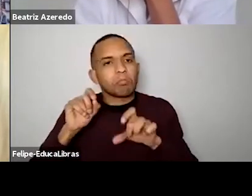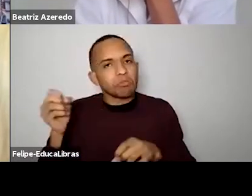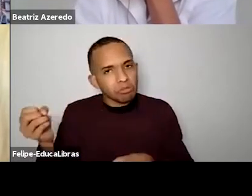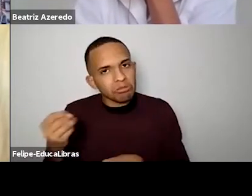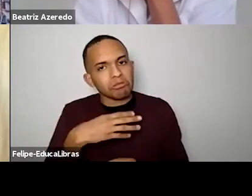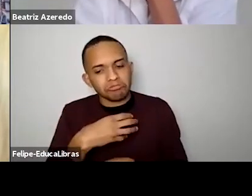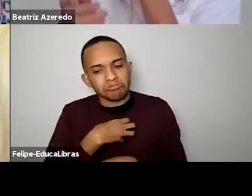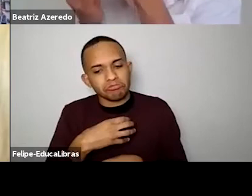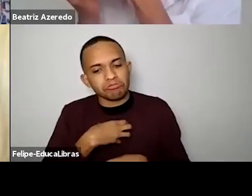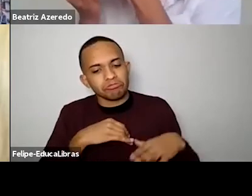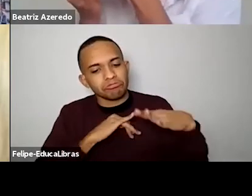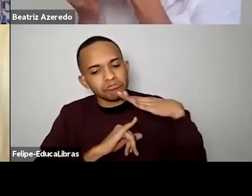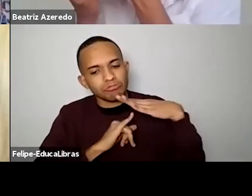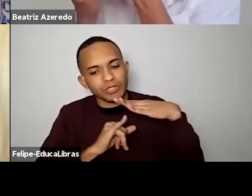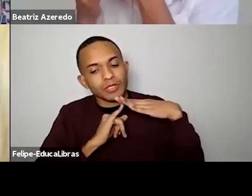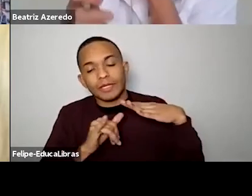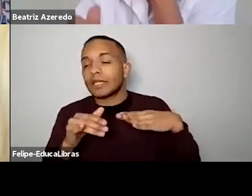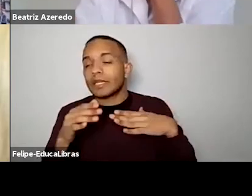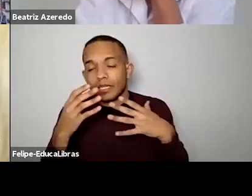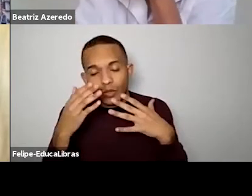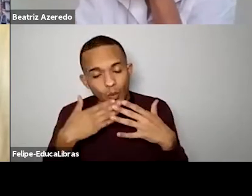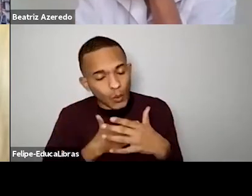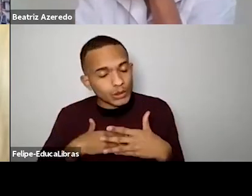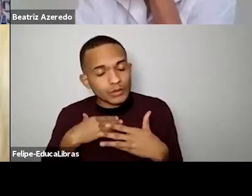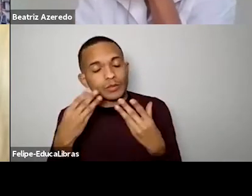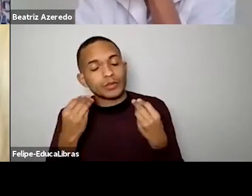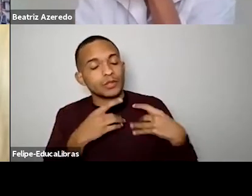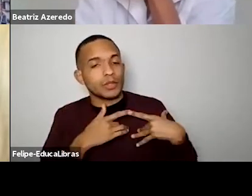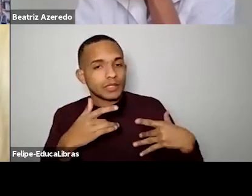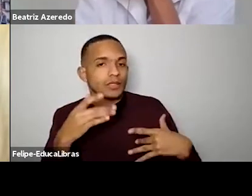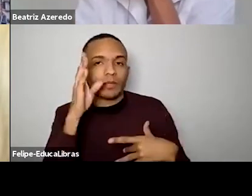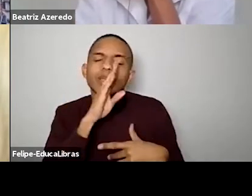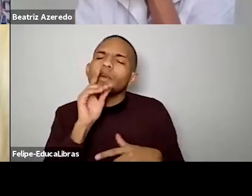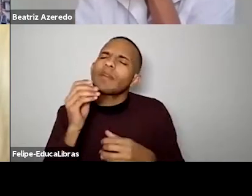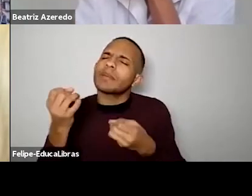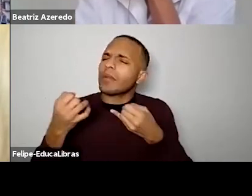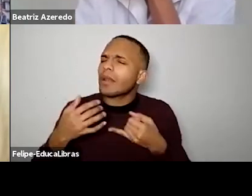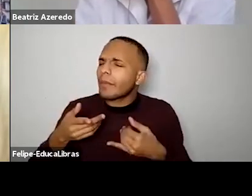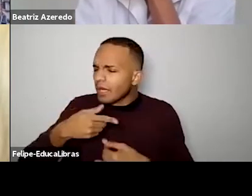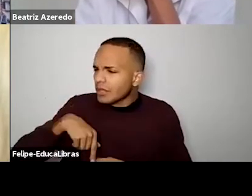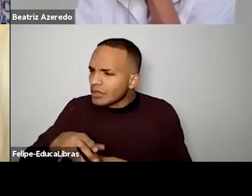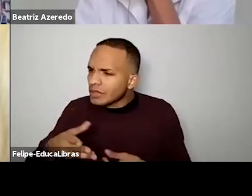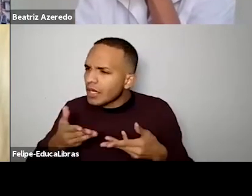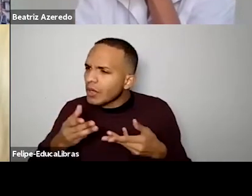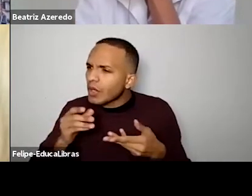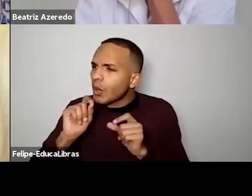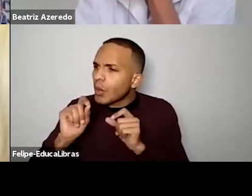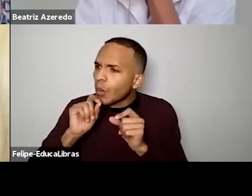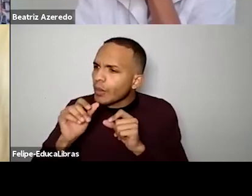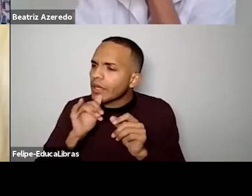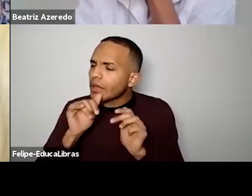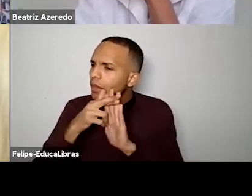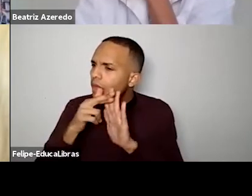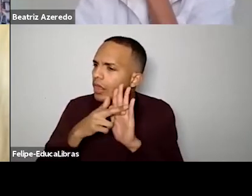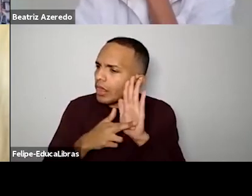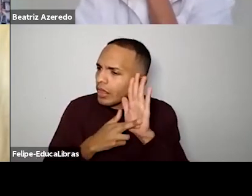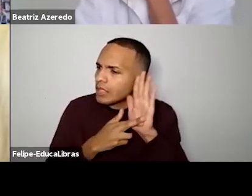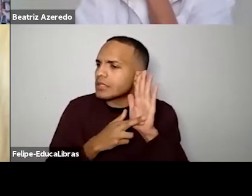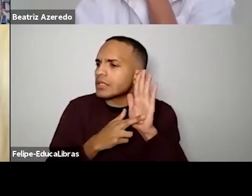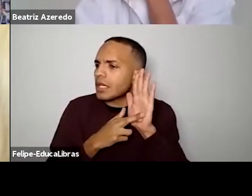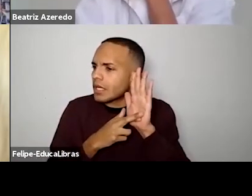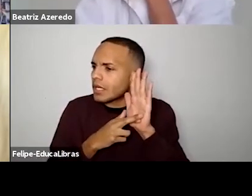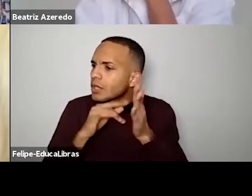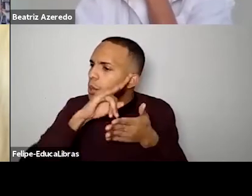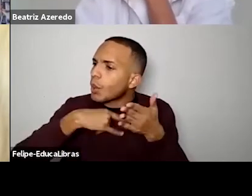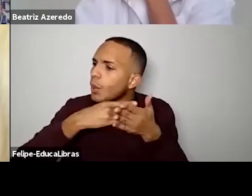que apoiam a cultura de doação no Brasil. Conta pra gente, Roberta, o que esse documento de diretrizes traz para você? O que